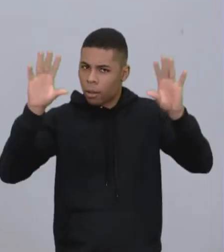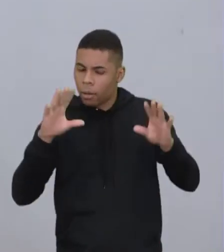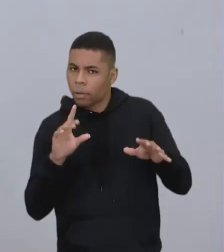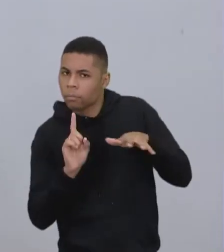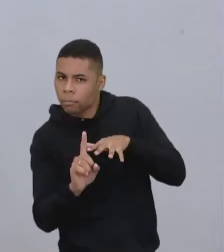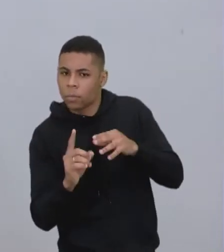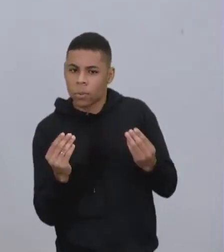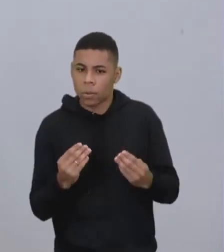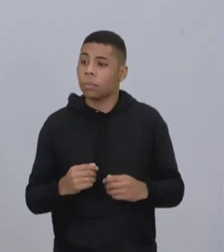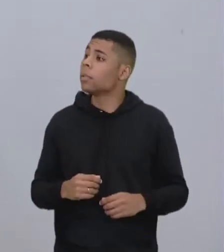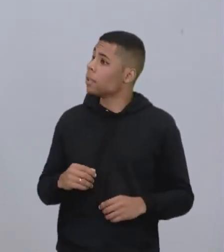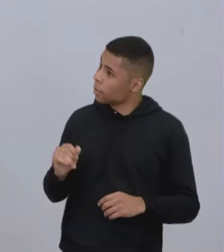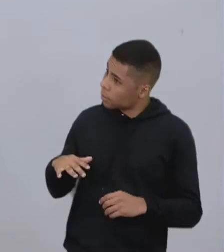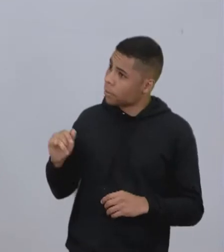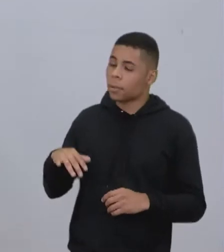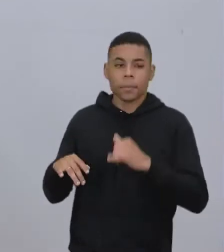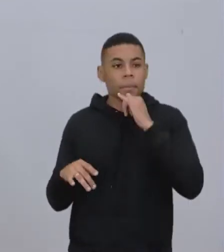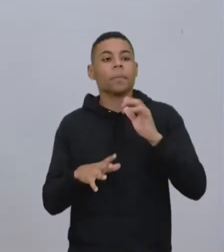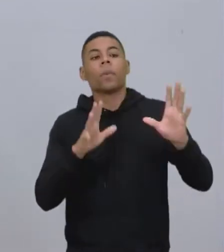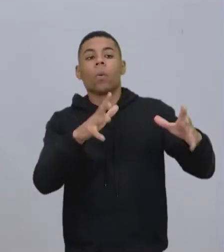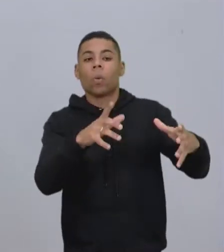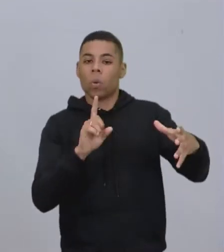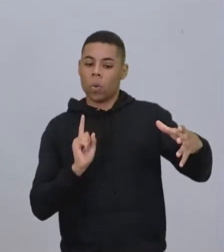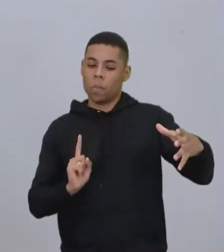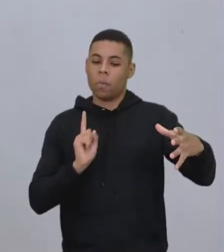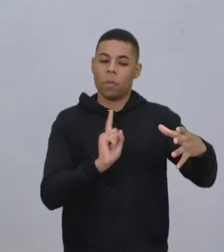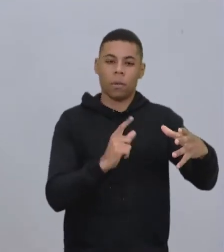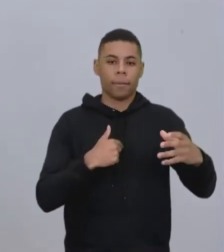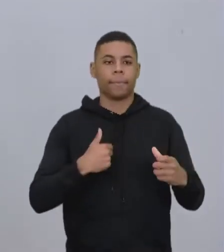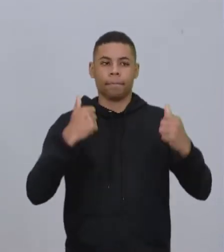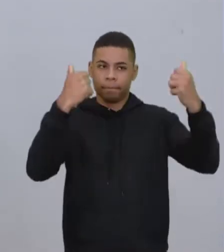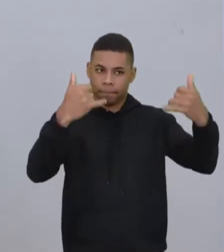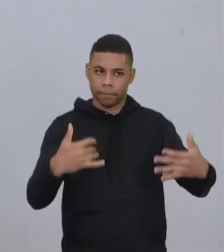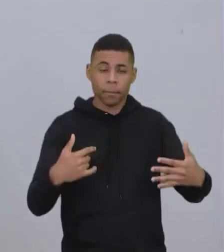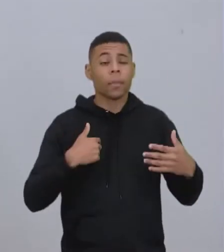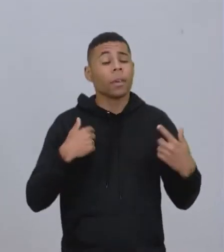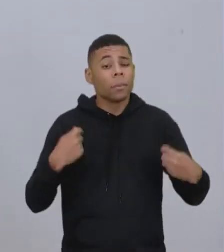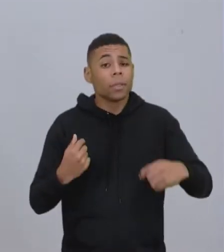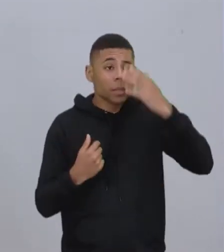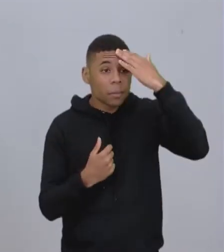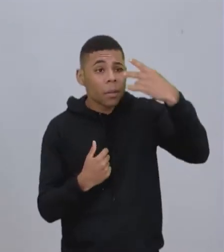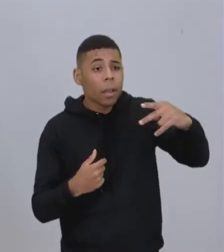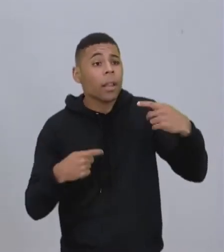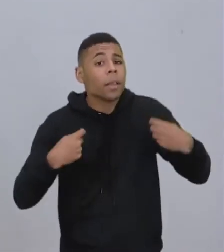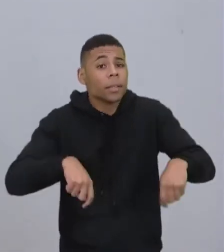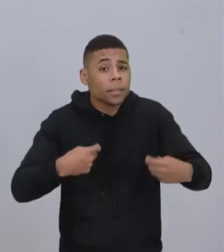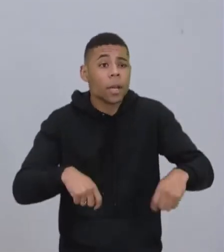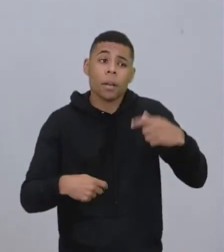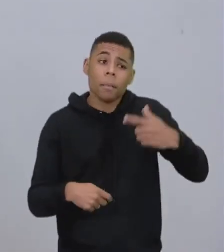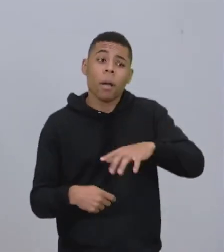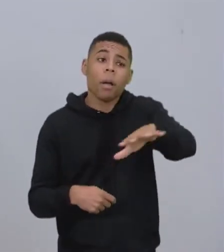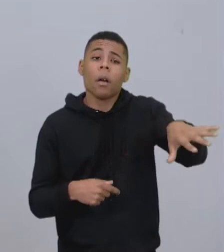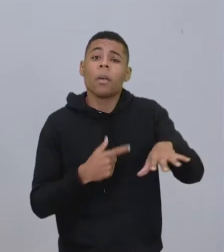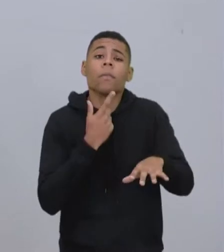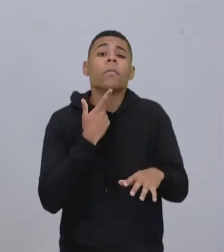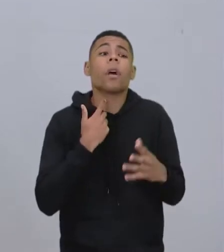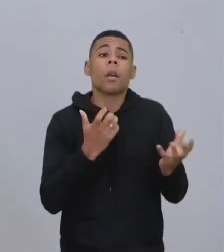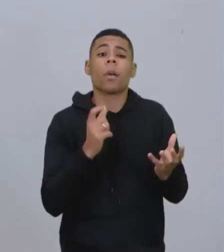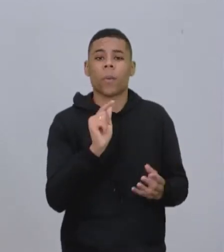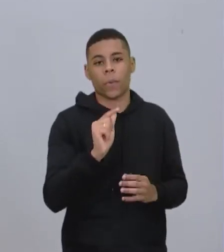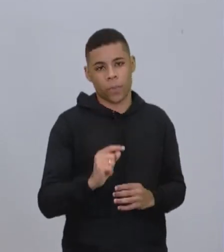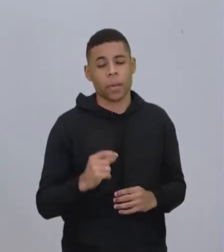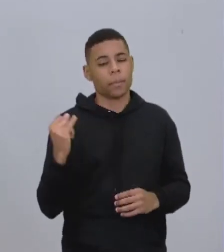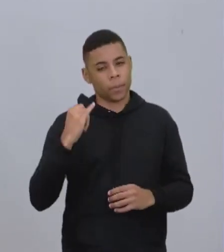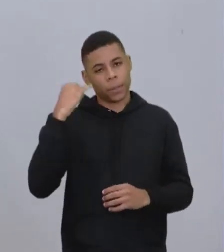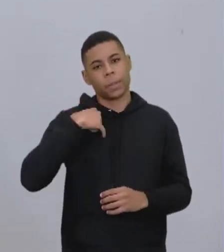gente fala sobre público-alvo, né, eu tenho que entender quais são as necessidades e o desejo daquele público. Então, quando